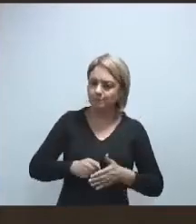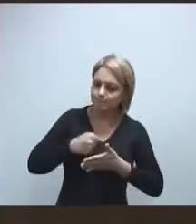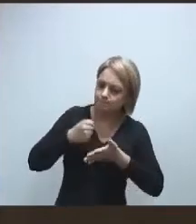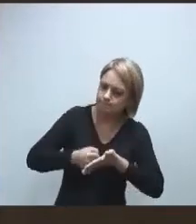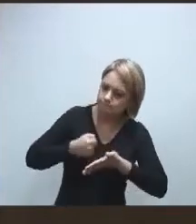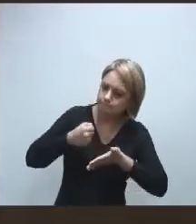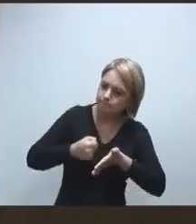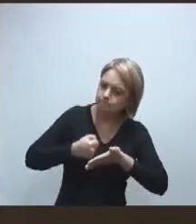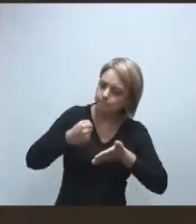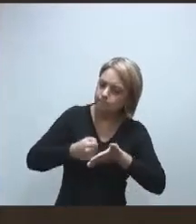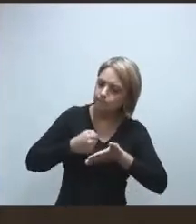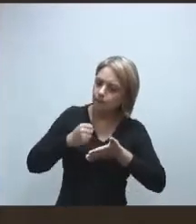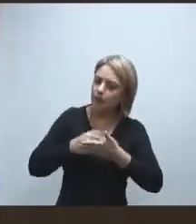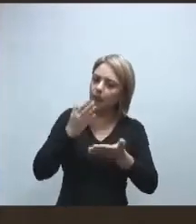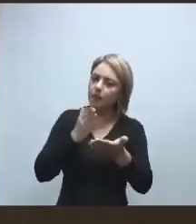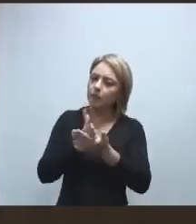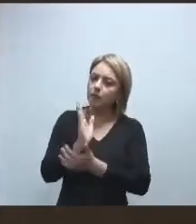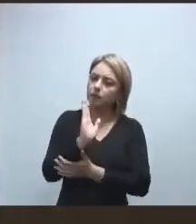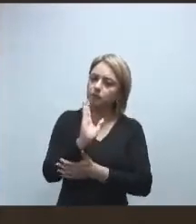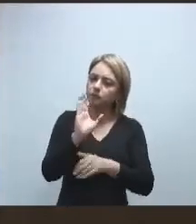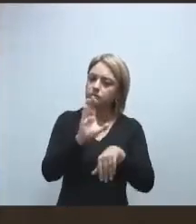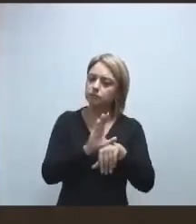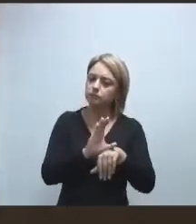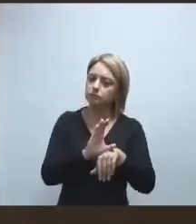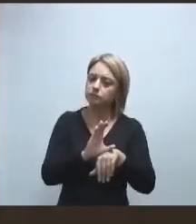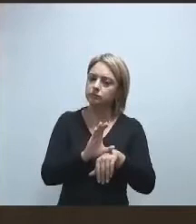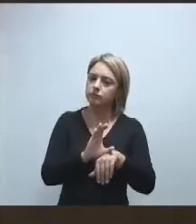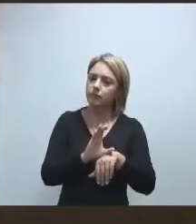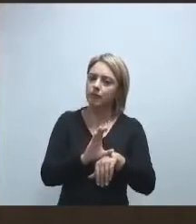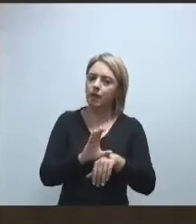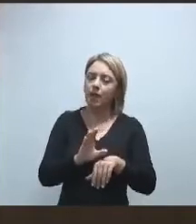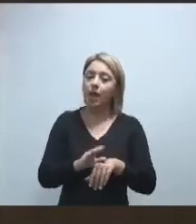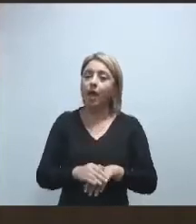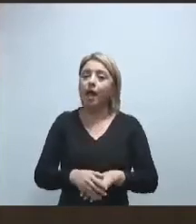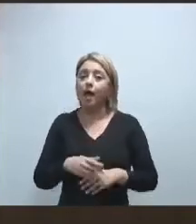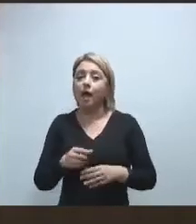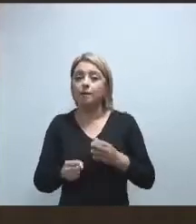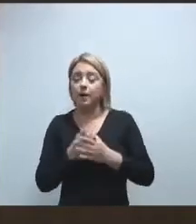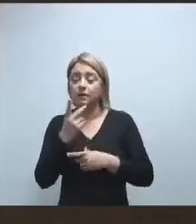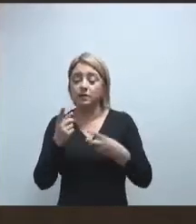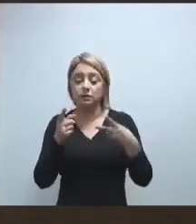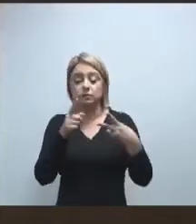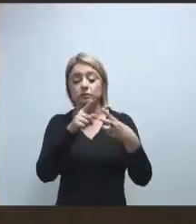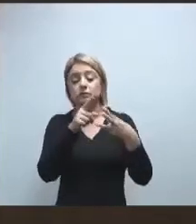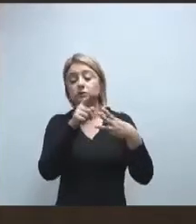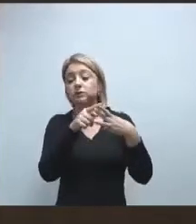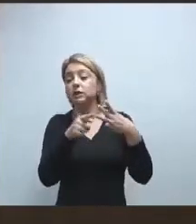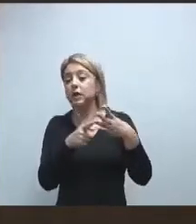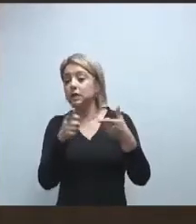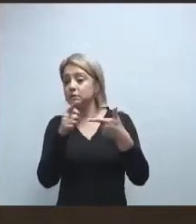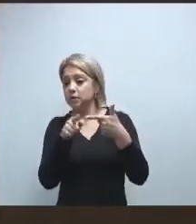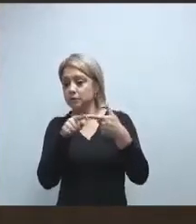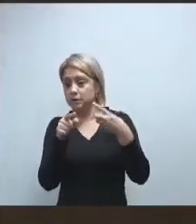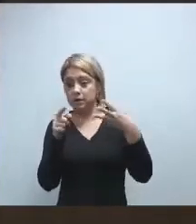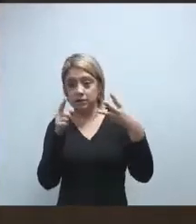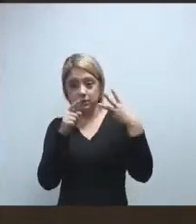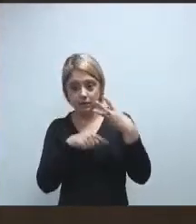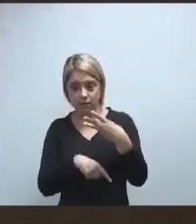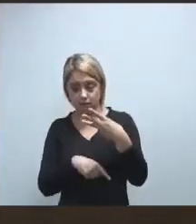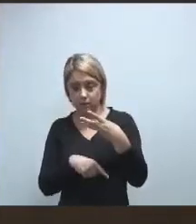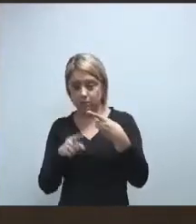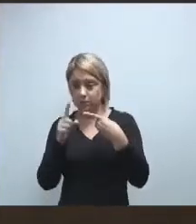pela sua aprovação na constituinte surgiram três problemas três problemas